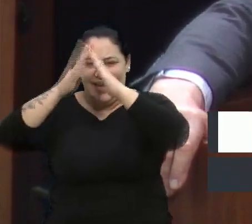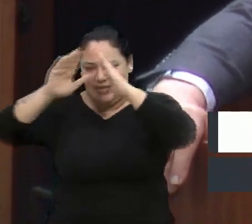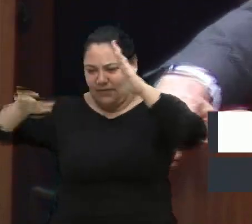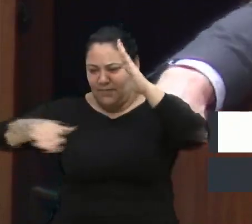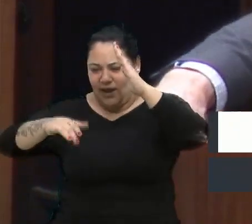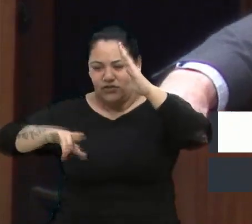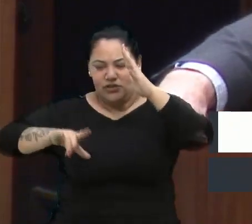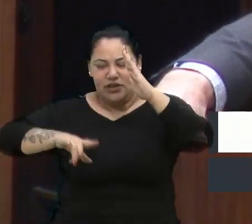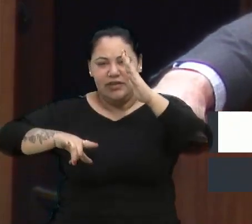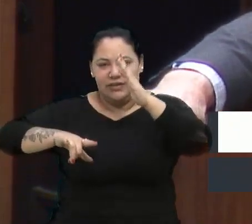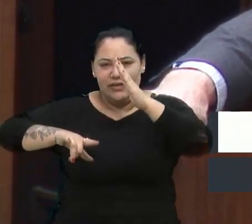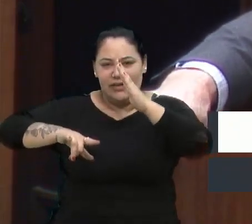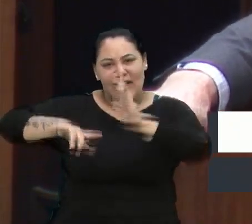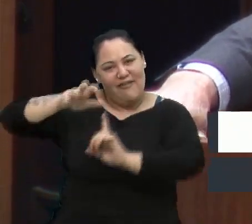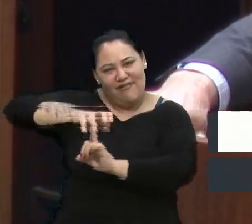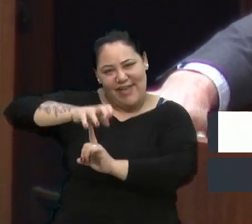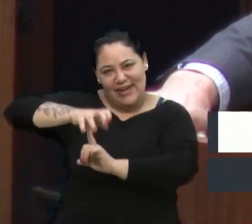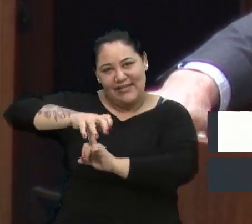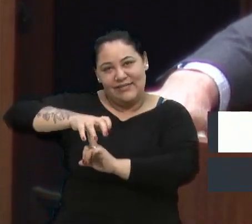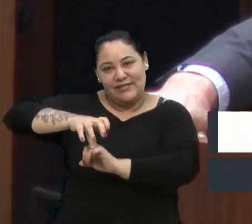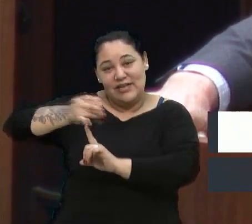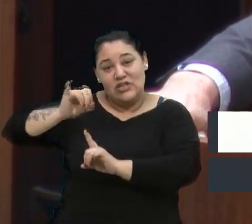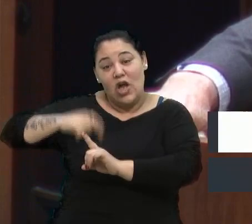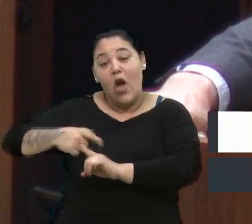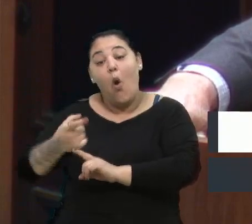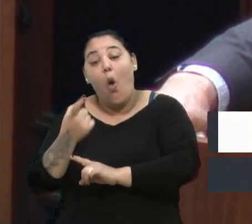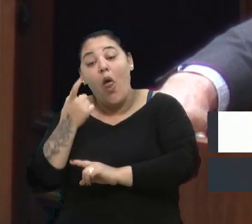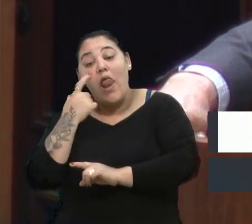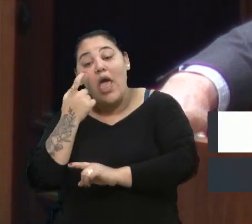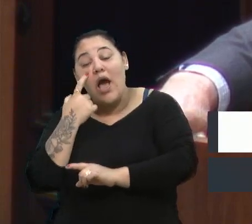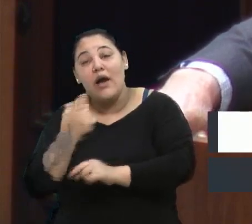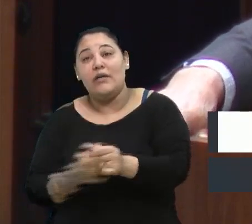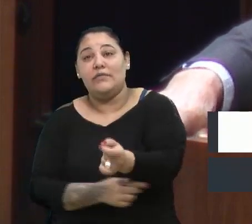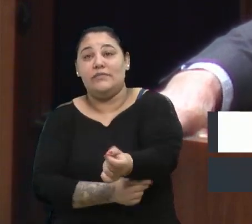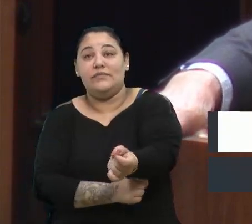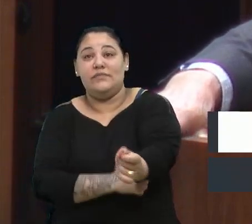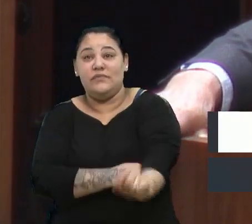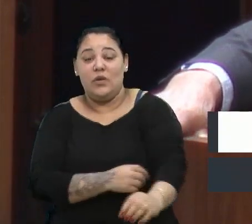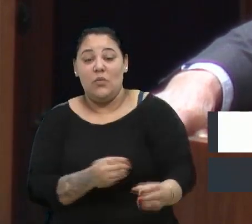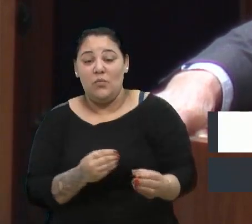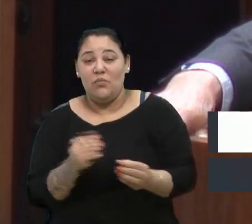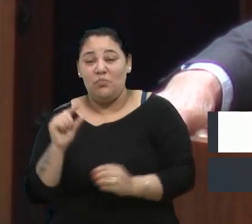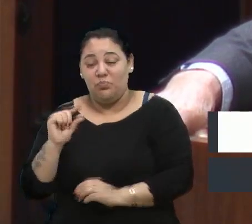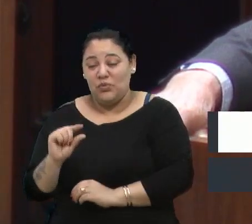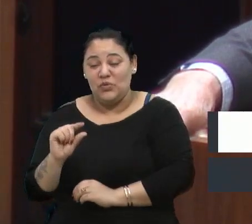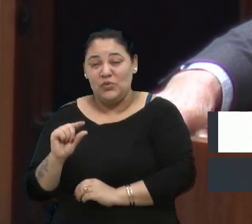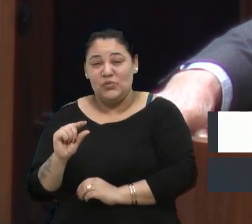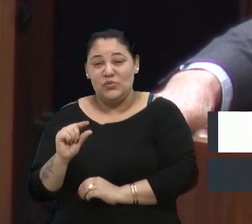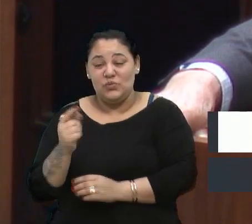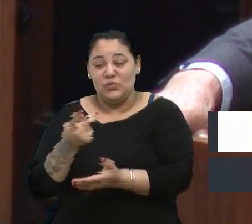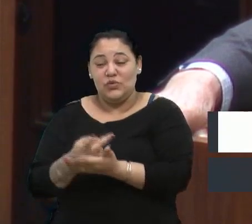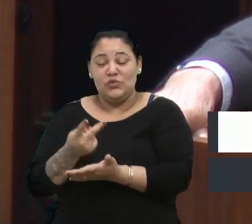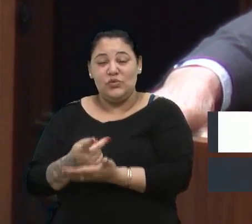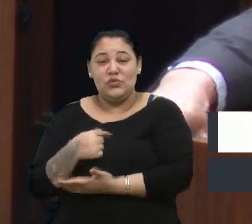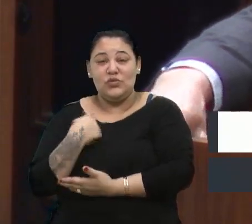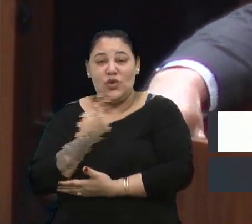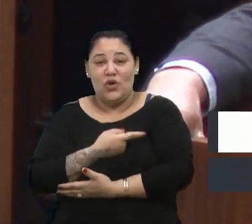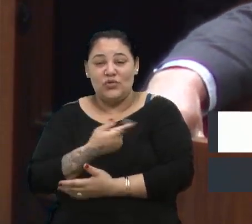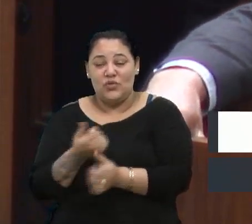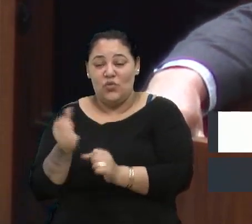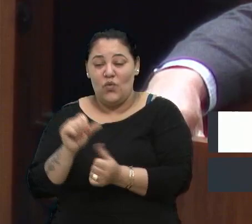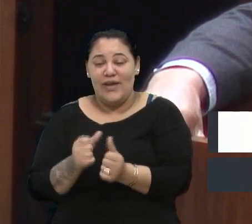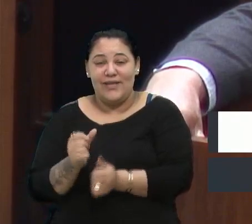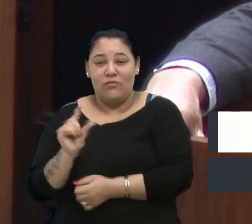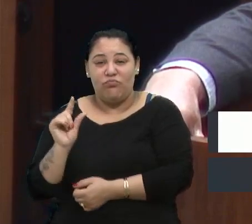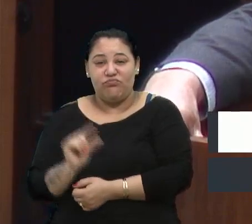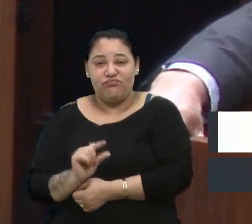Cadore e Marisol. É só eu olhar ali, olhar muito pouco produto nosso e com qualidade